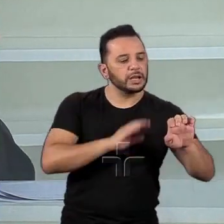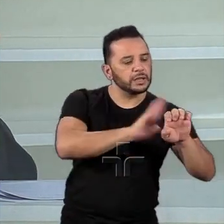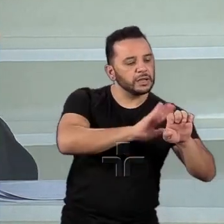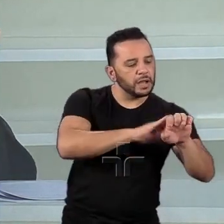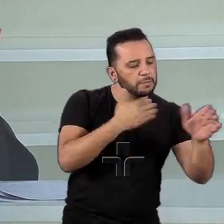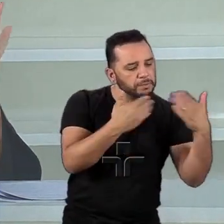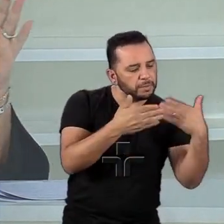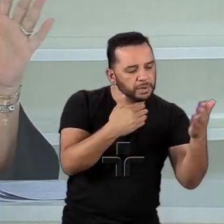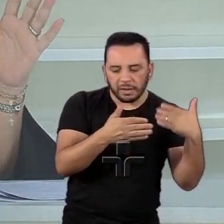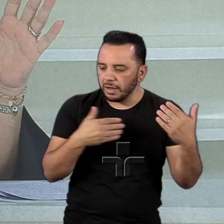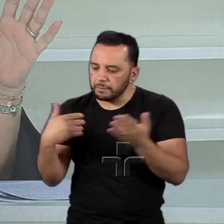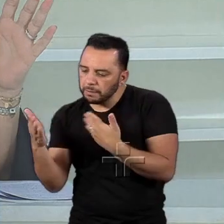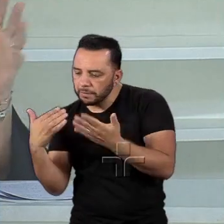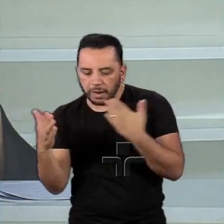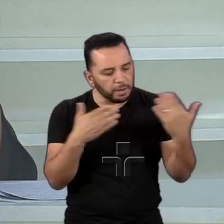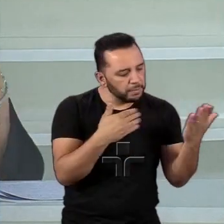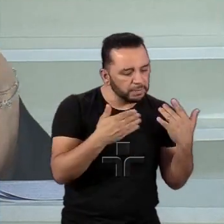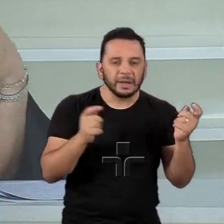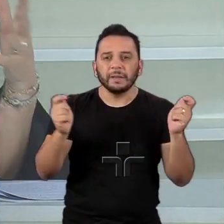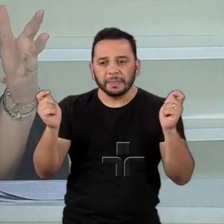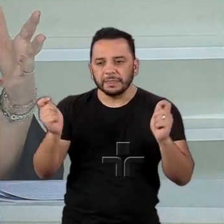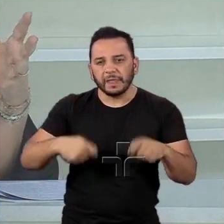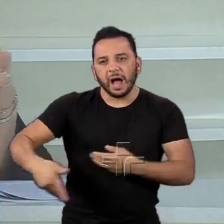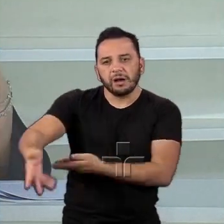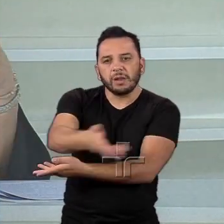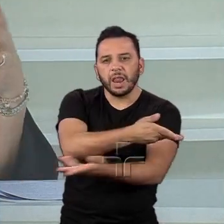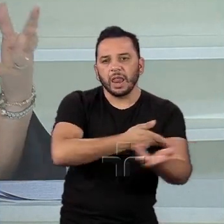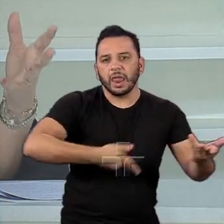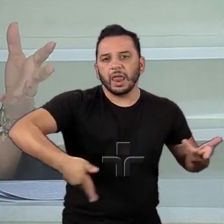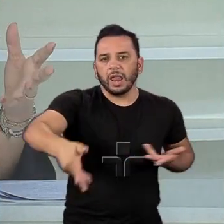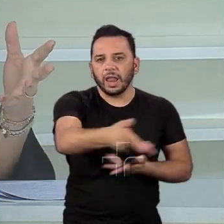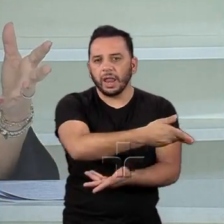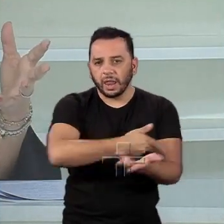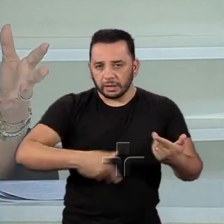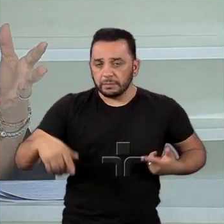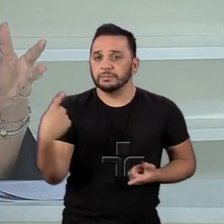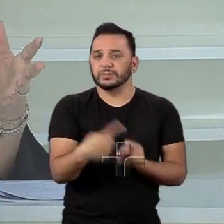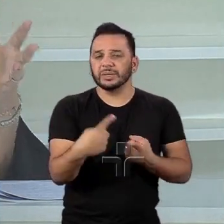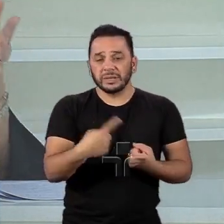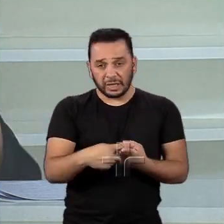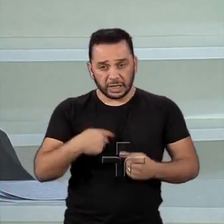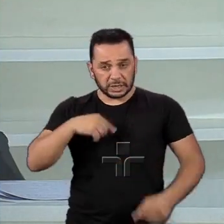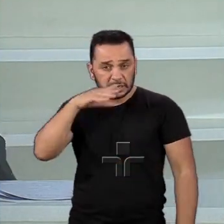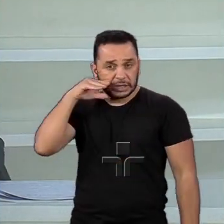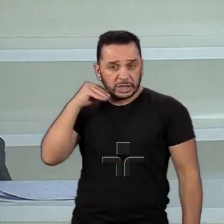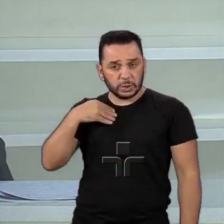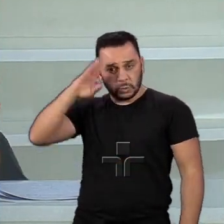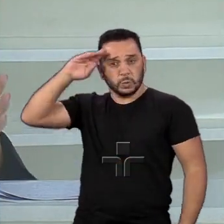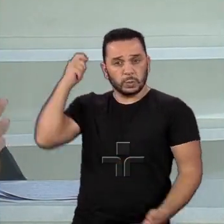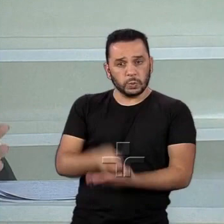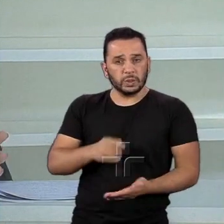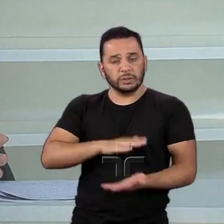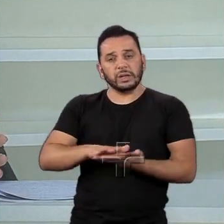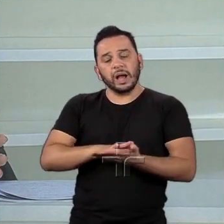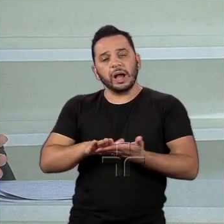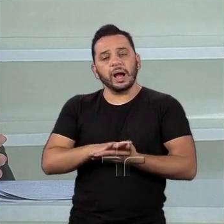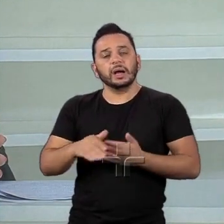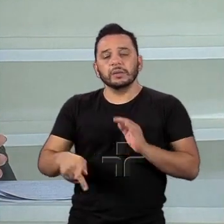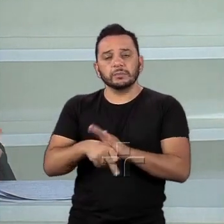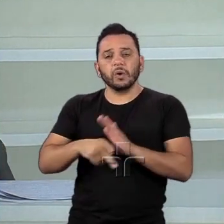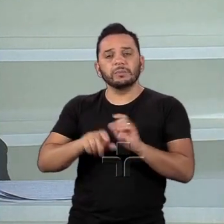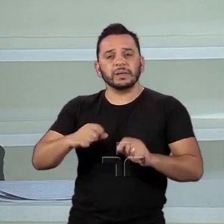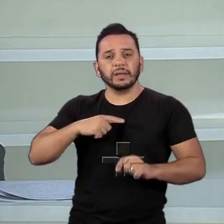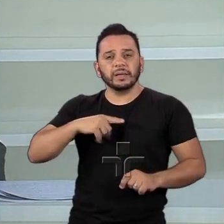tem nenhuma intenção ou ato ou experiência ditatorial, é um homem equilibrado que conhece de